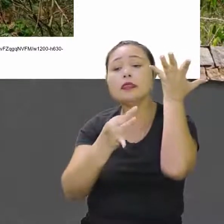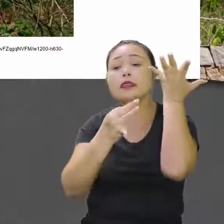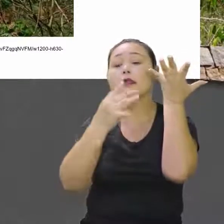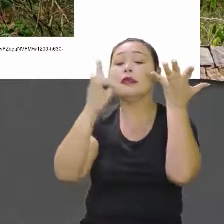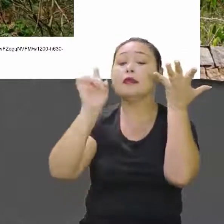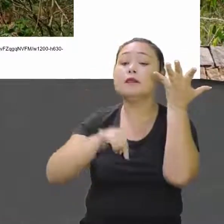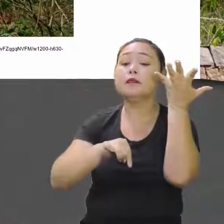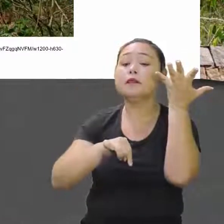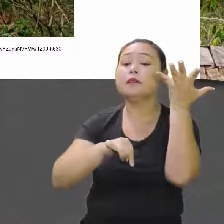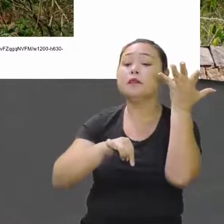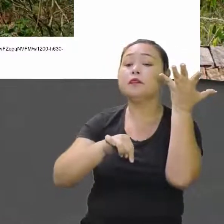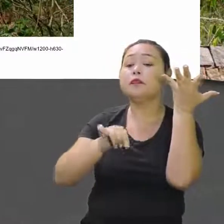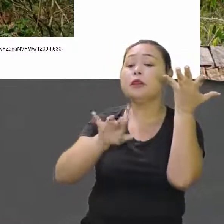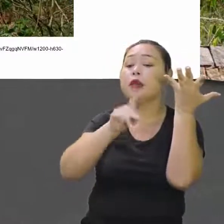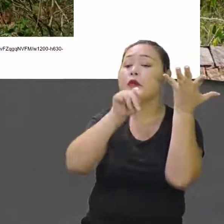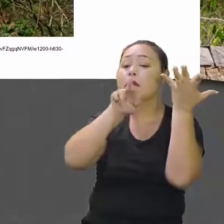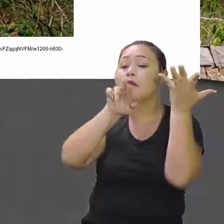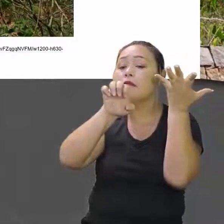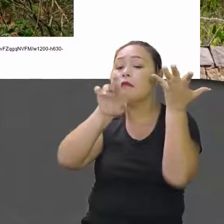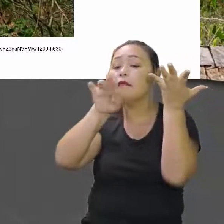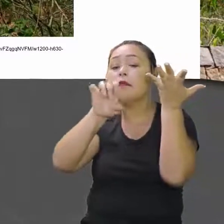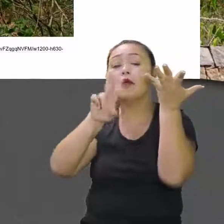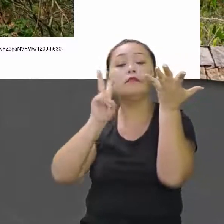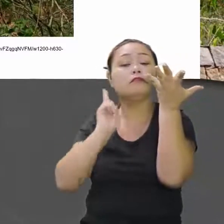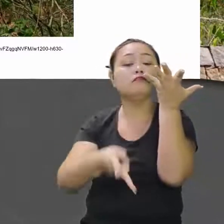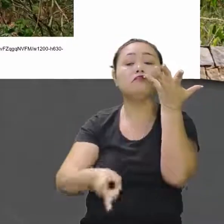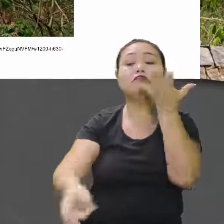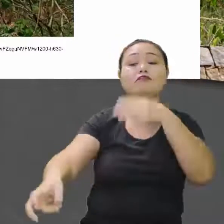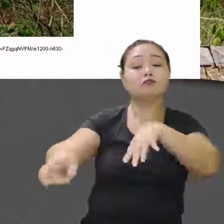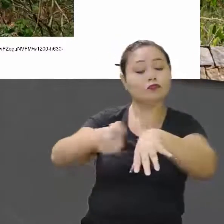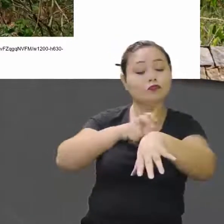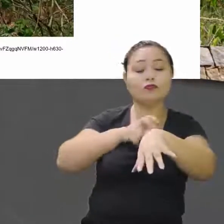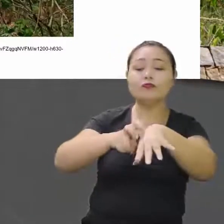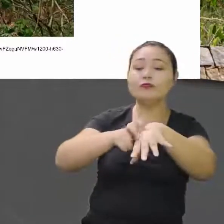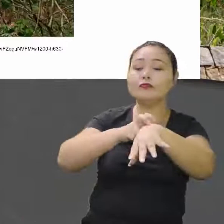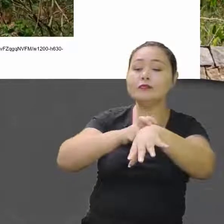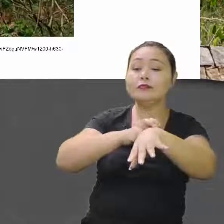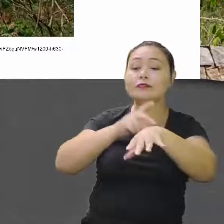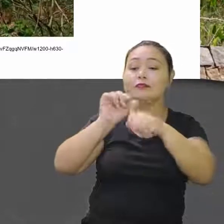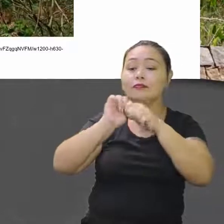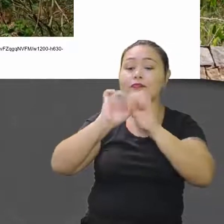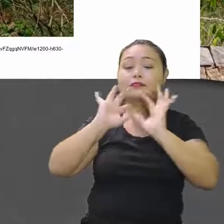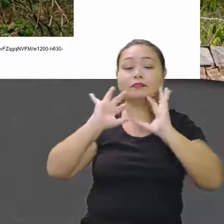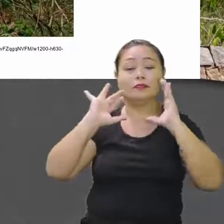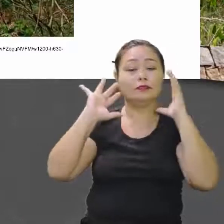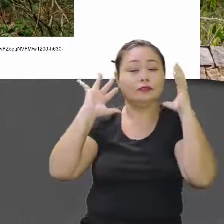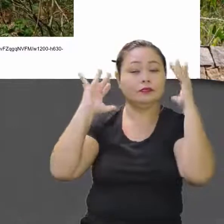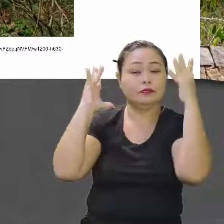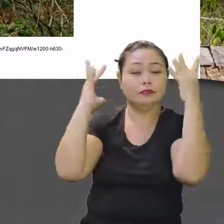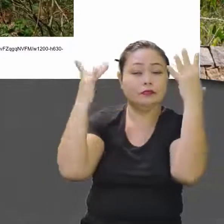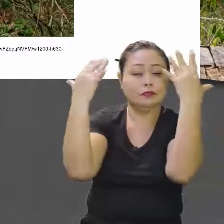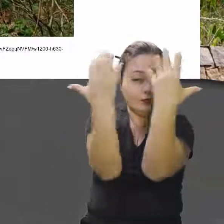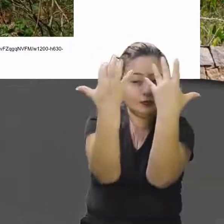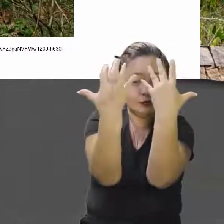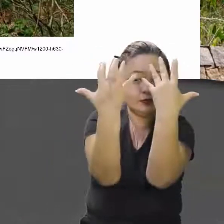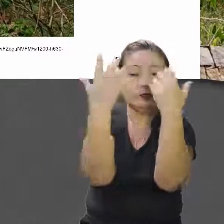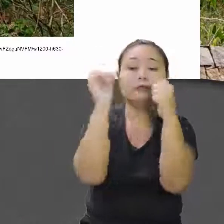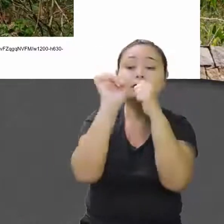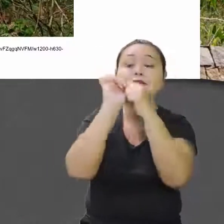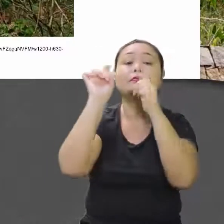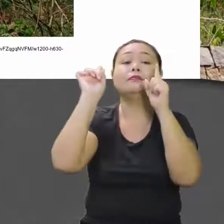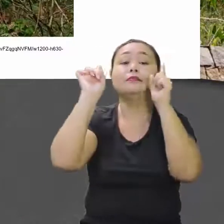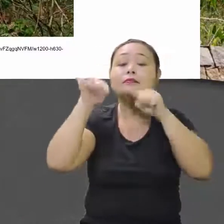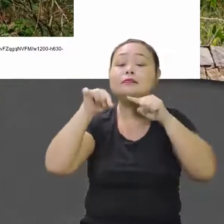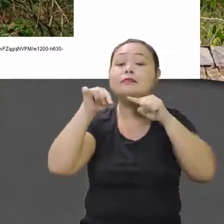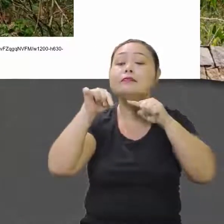Ela é perene, ela é sempre verde. Ela é densa, que é fechada. E é